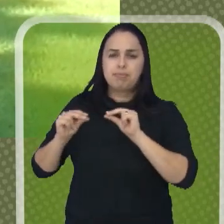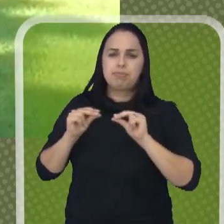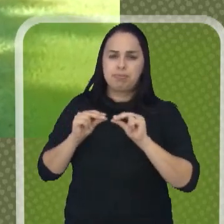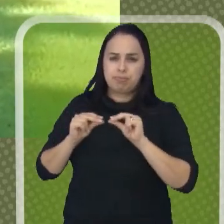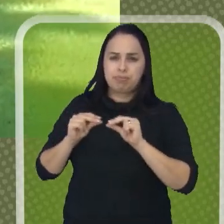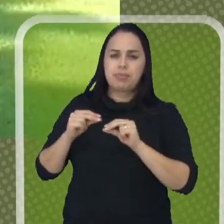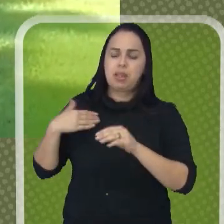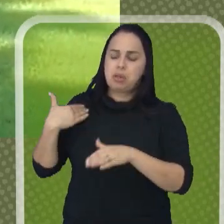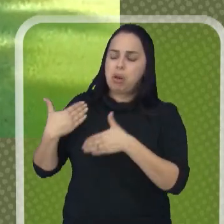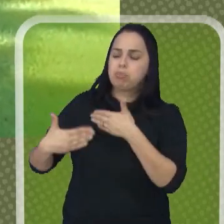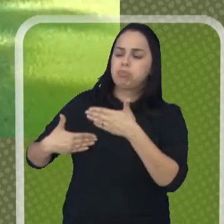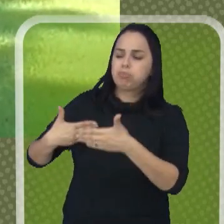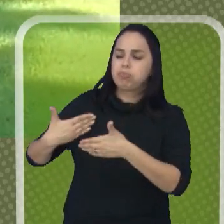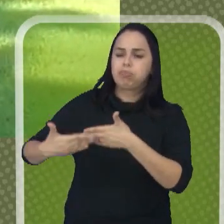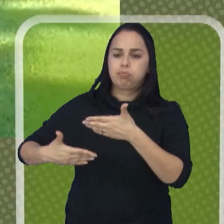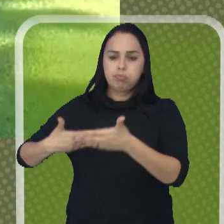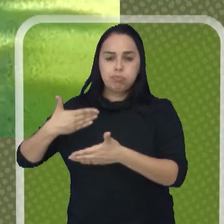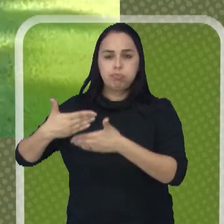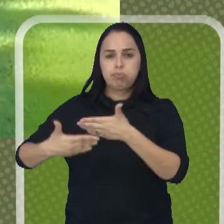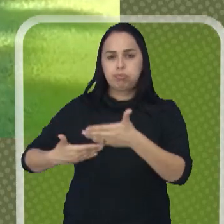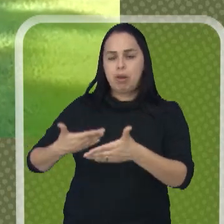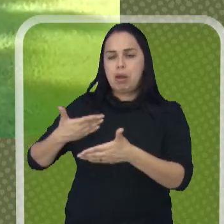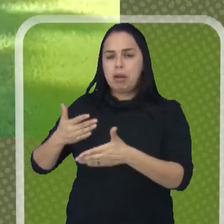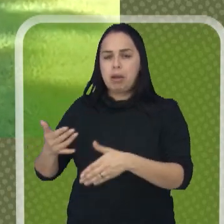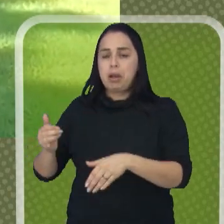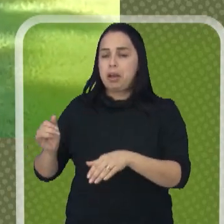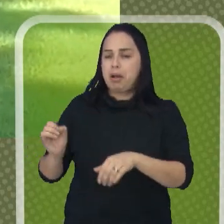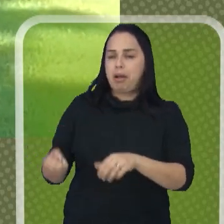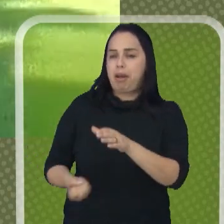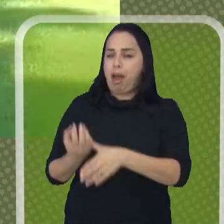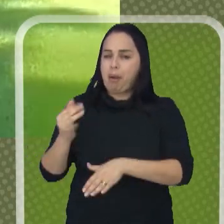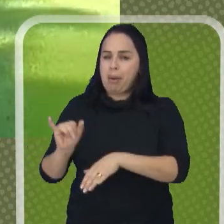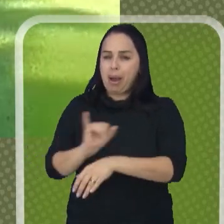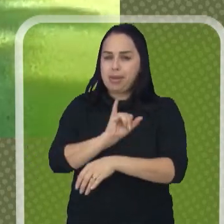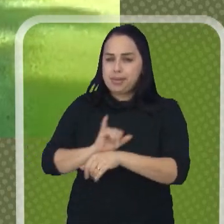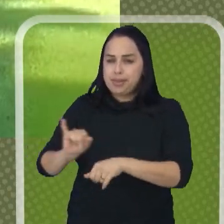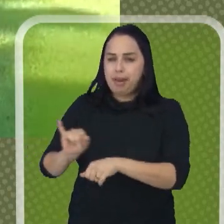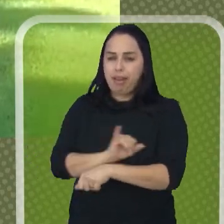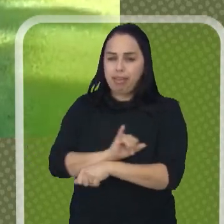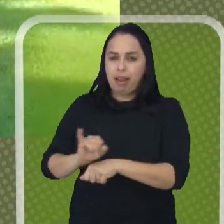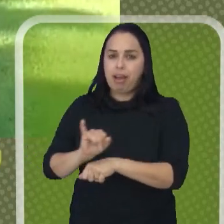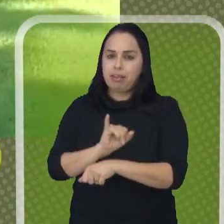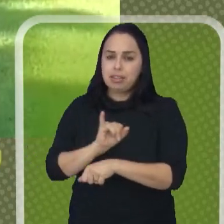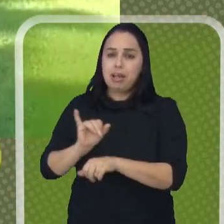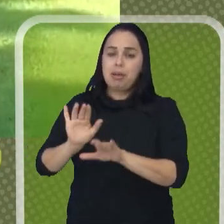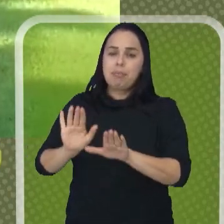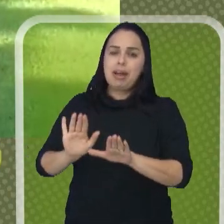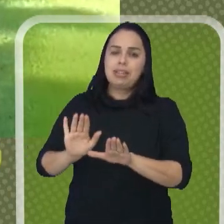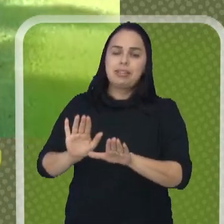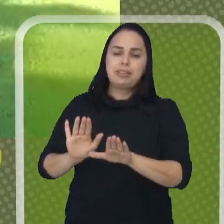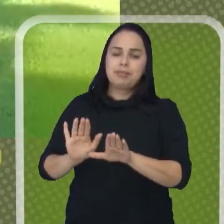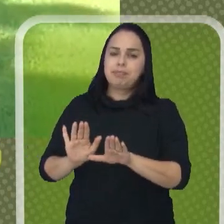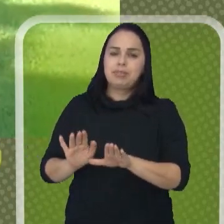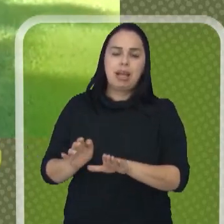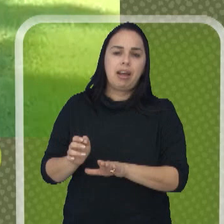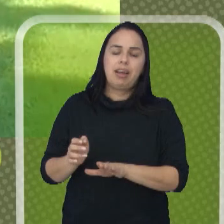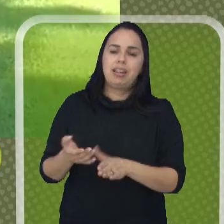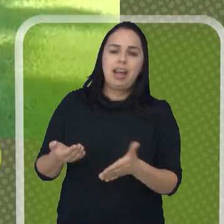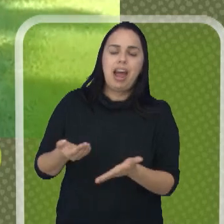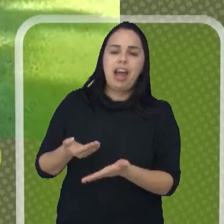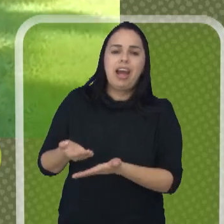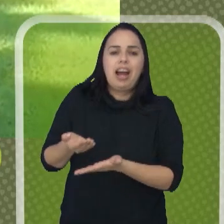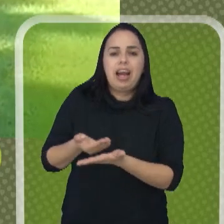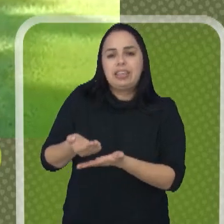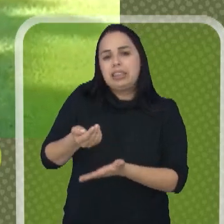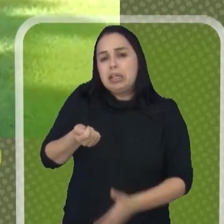aos poucos, colocar uma ideia de jogo, né, que a gente pretende, mas é muito cedo para isso, tem que correr